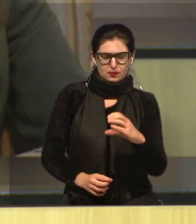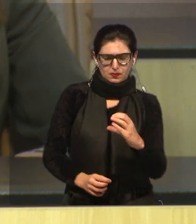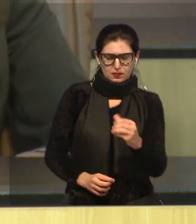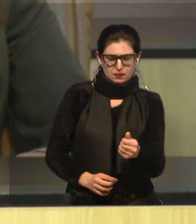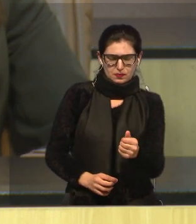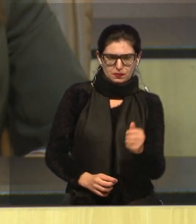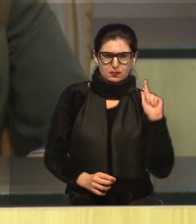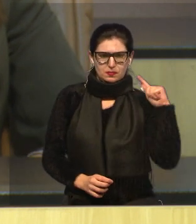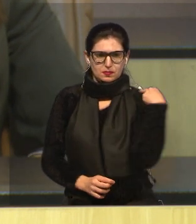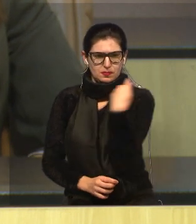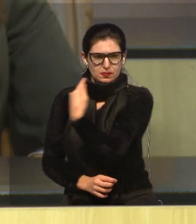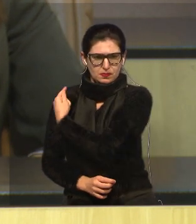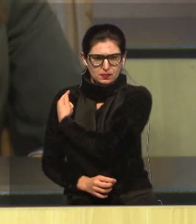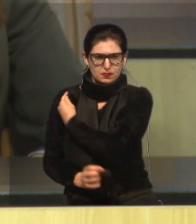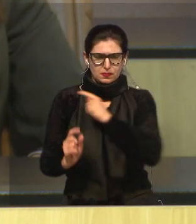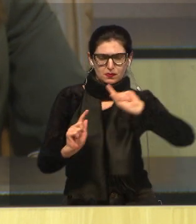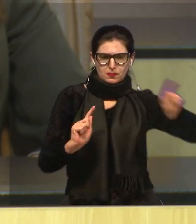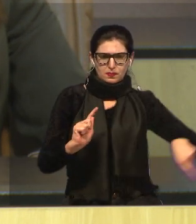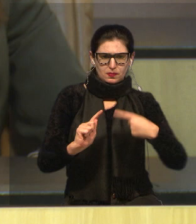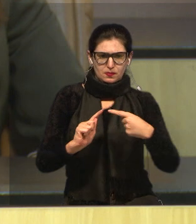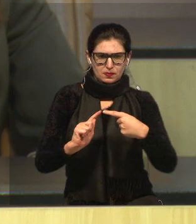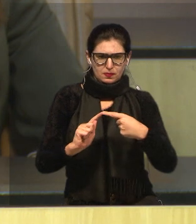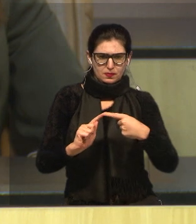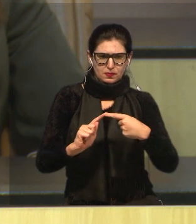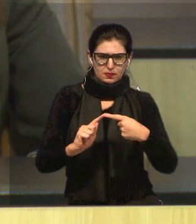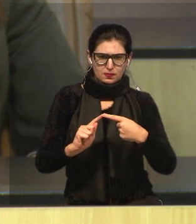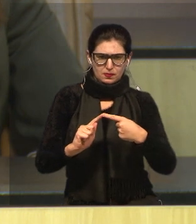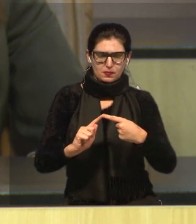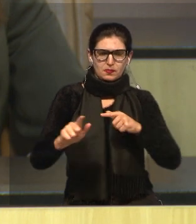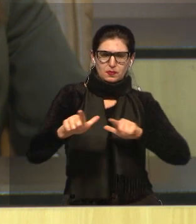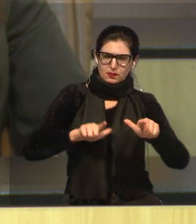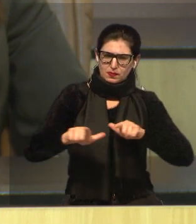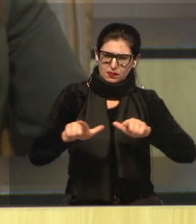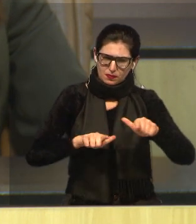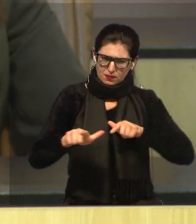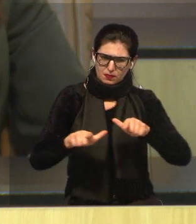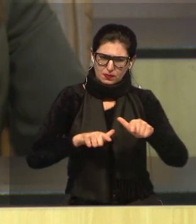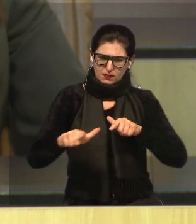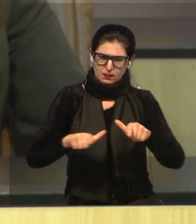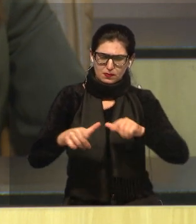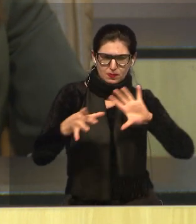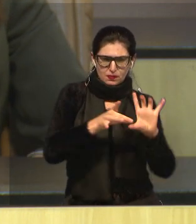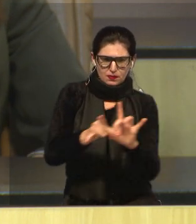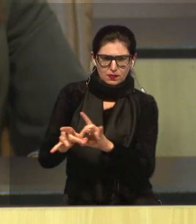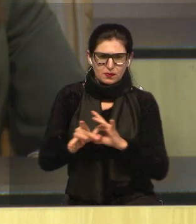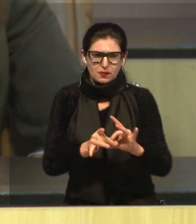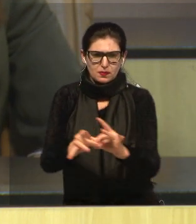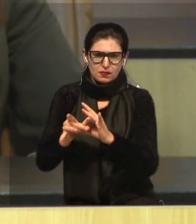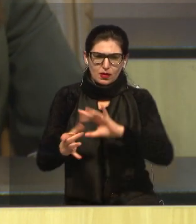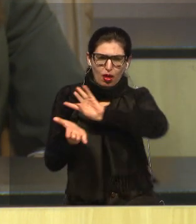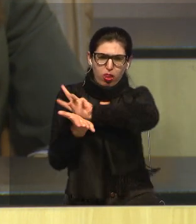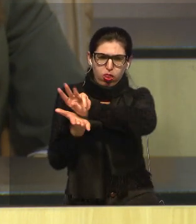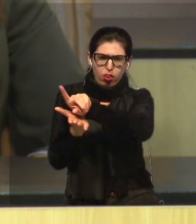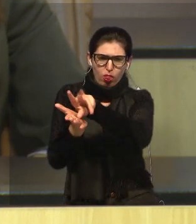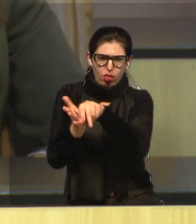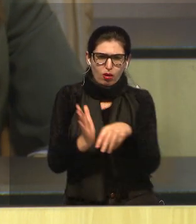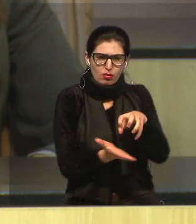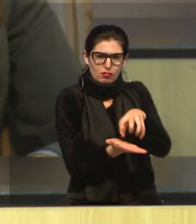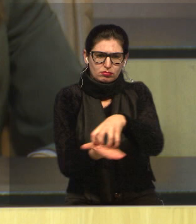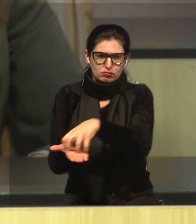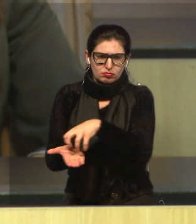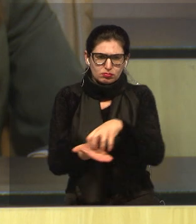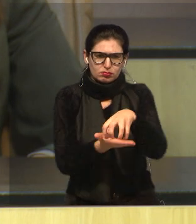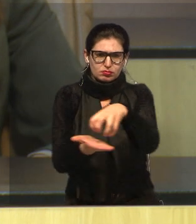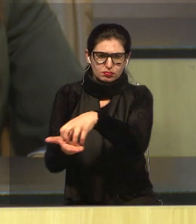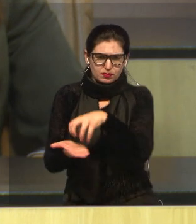temos o papel, né, como estamos trabalhando em parceria com diversas entidades